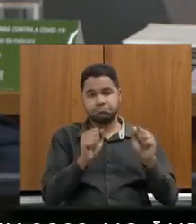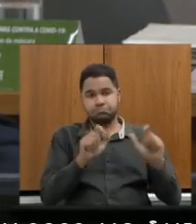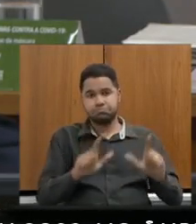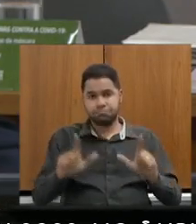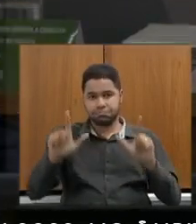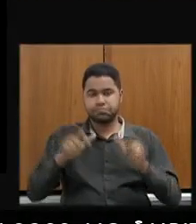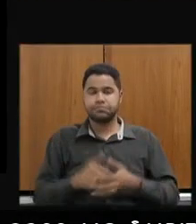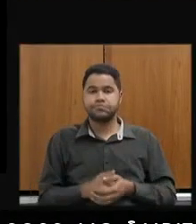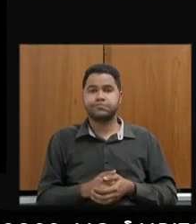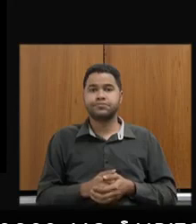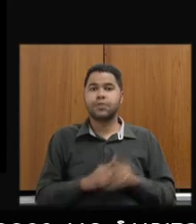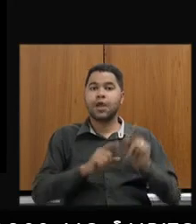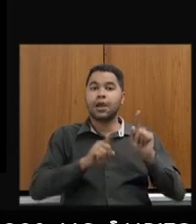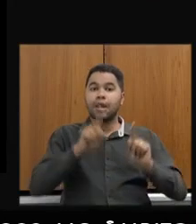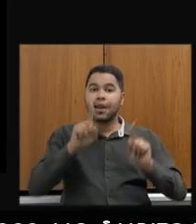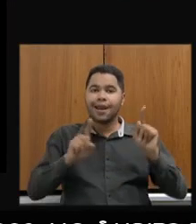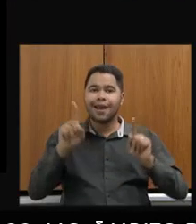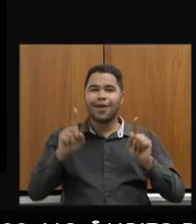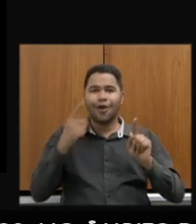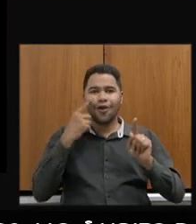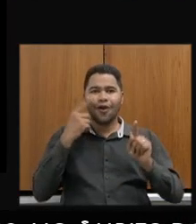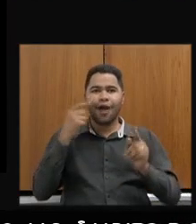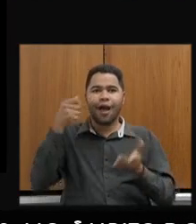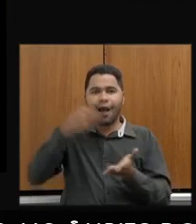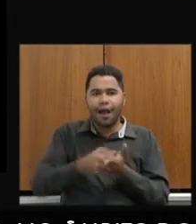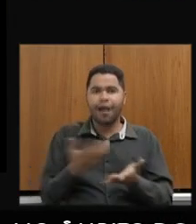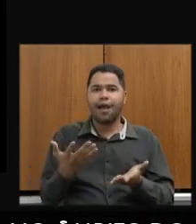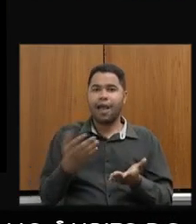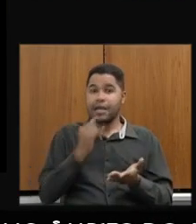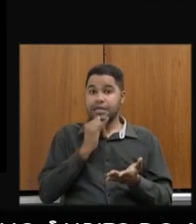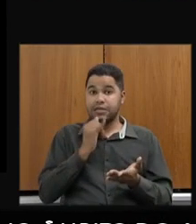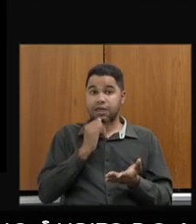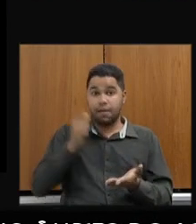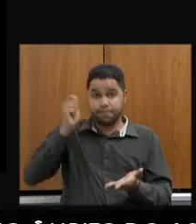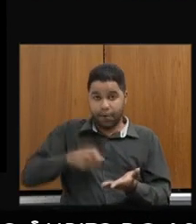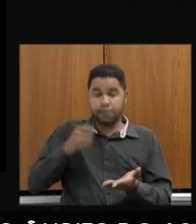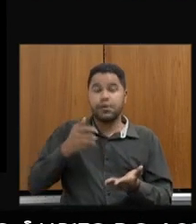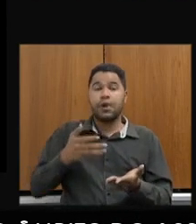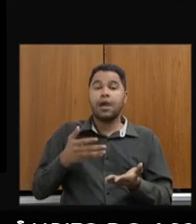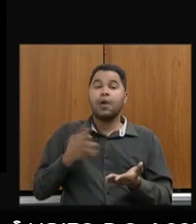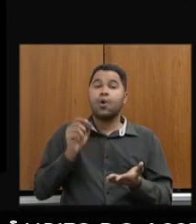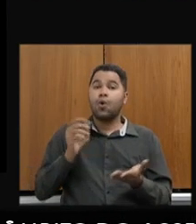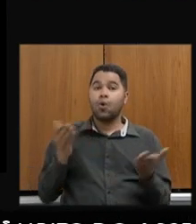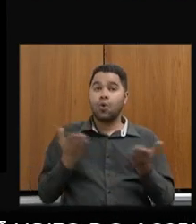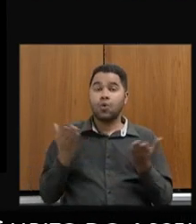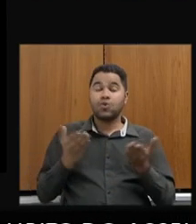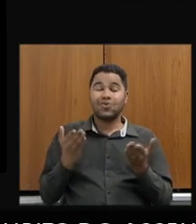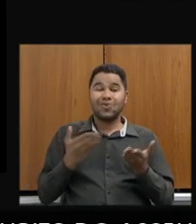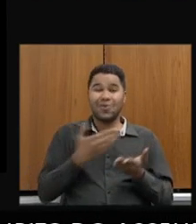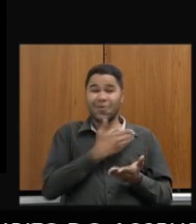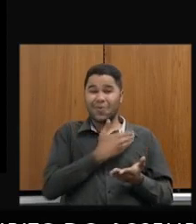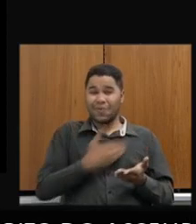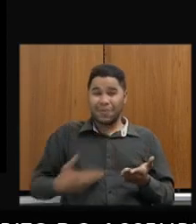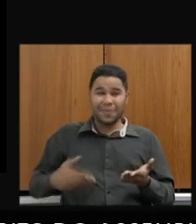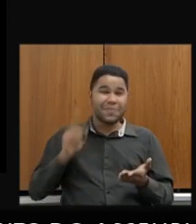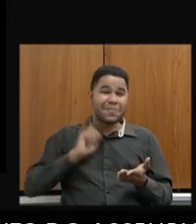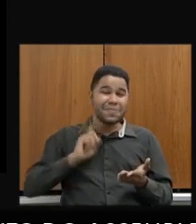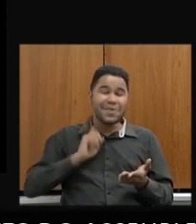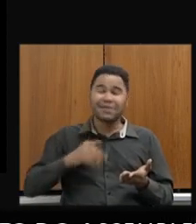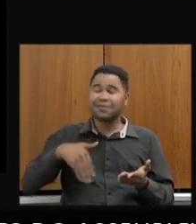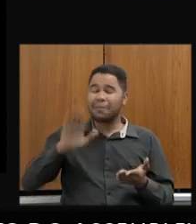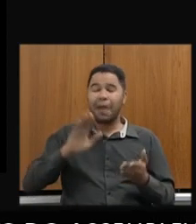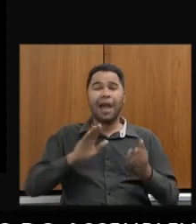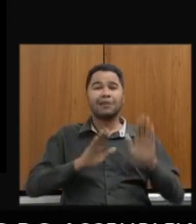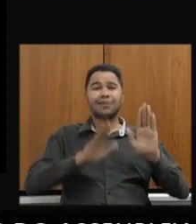passar leilões de veículos apreendidos é hoje basicamente Minas Gerais é o estado da federação que mais faz leilões no Brasil